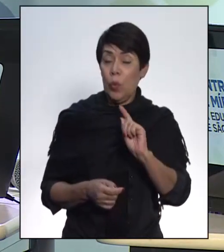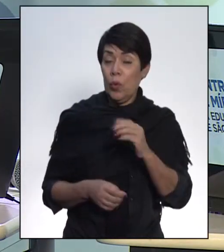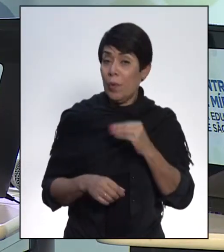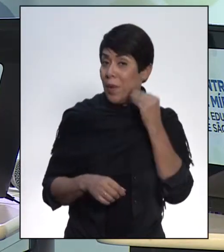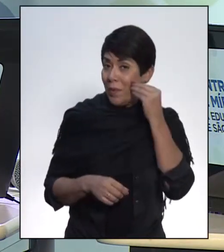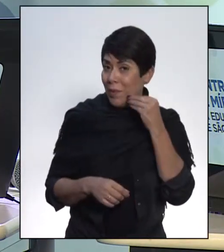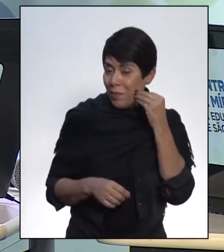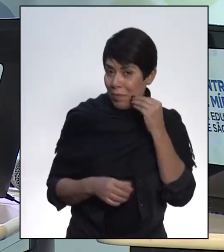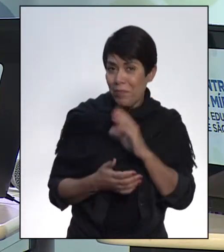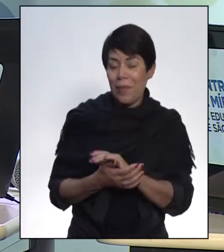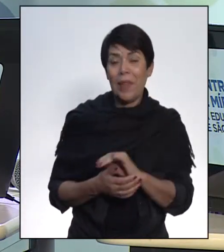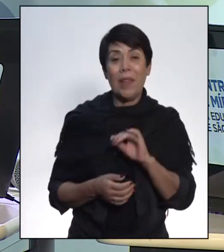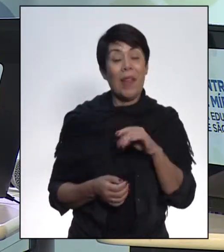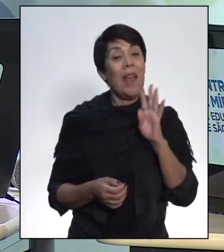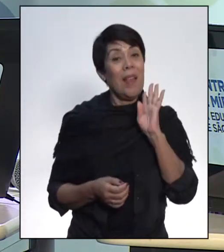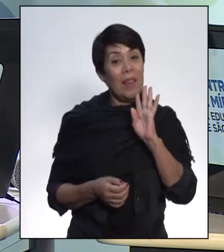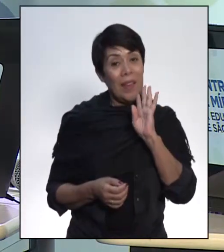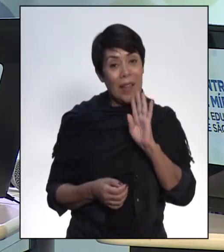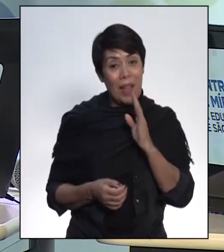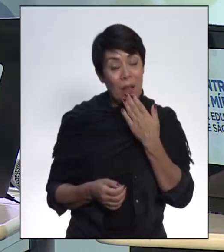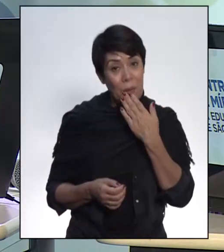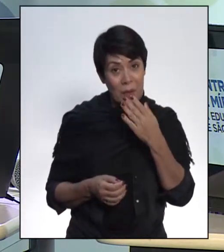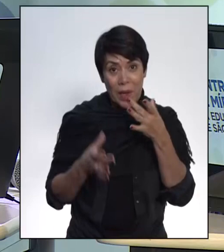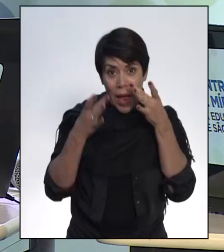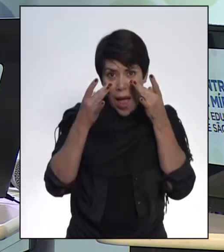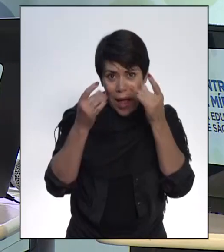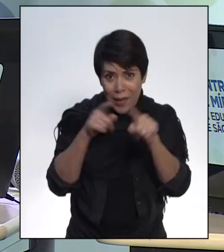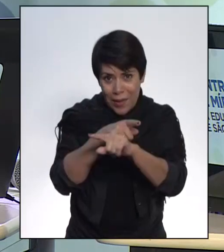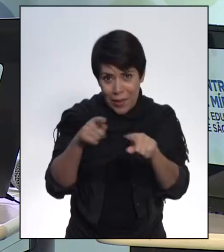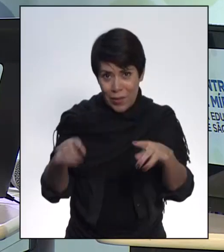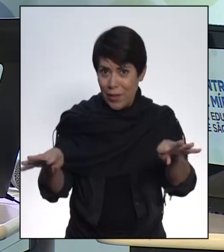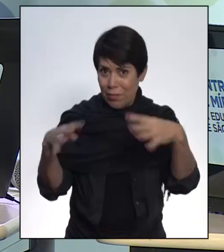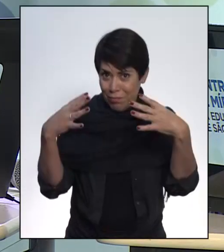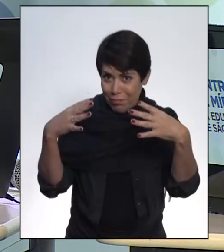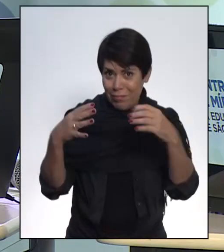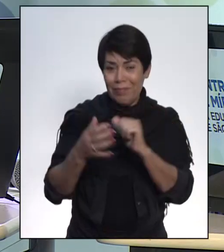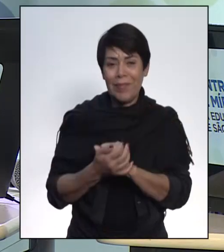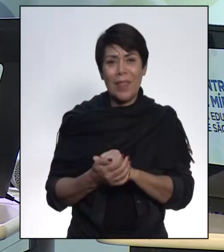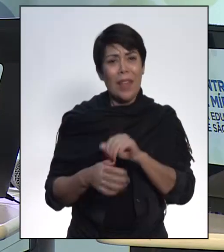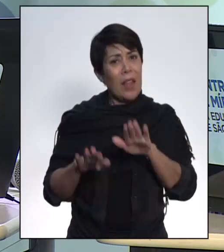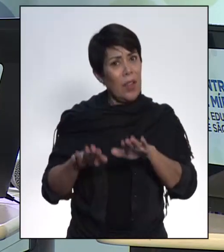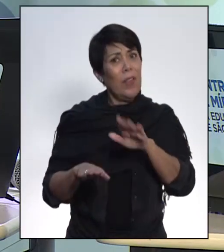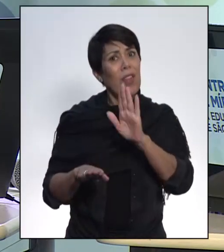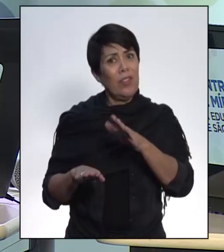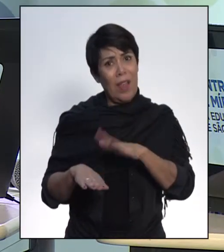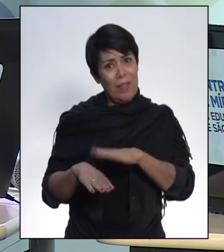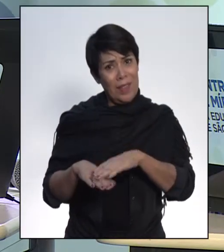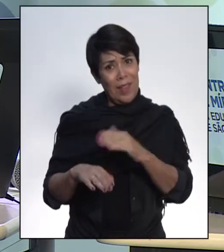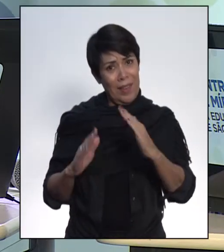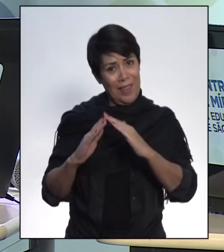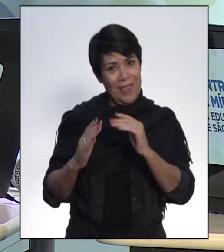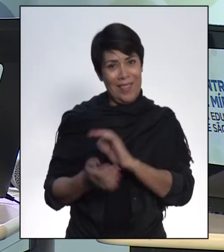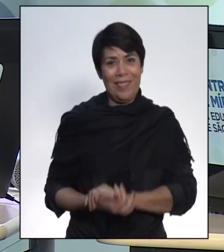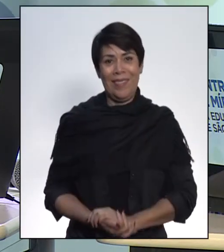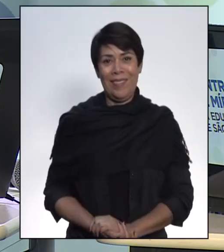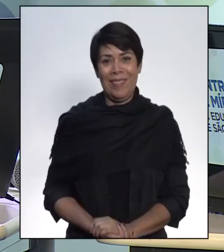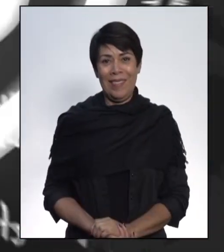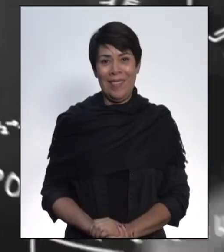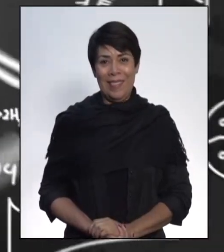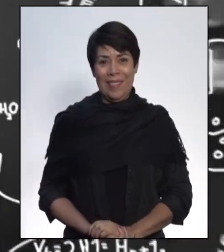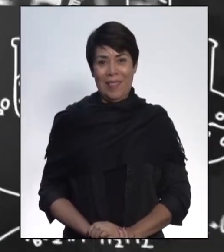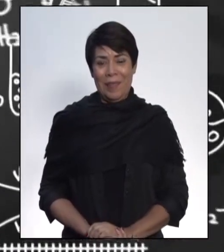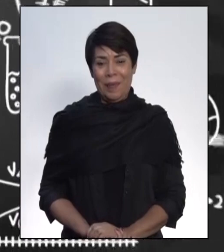experimento que ele é muito legal. Eu vou pedir para vocês prestarem bastante atenção. Eu acho que alguns até já fizeram na casa.